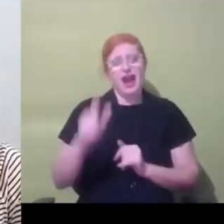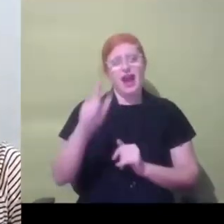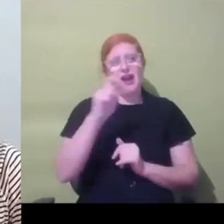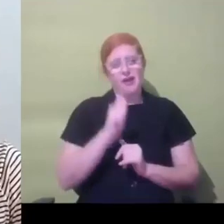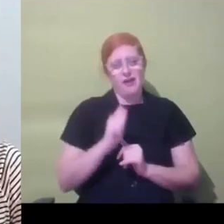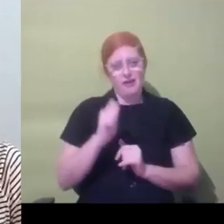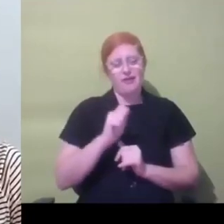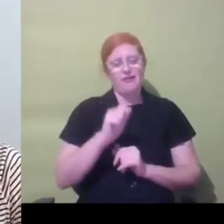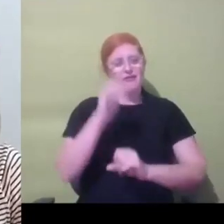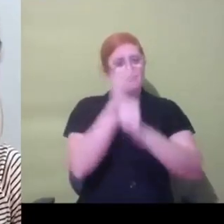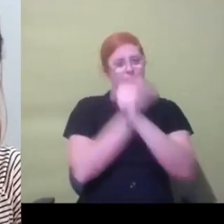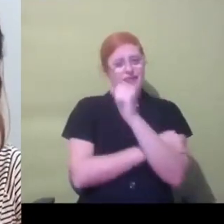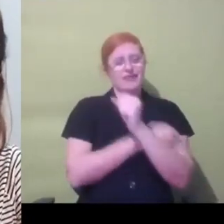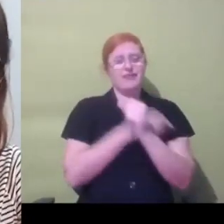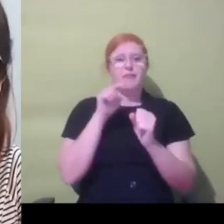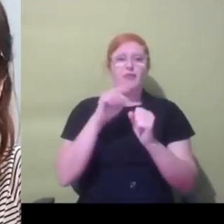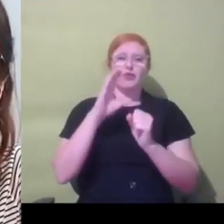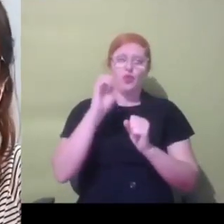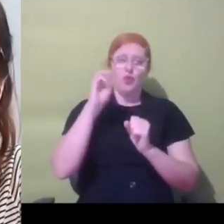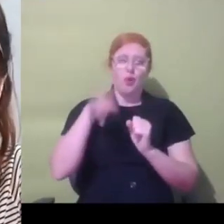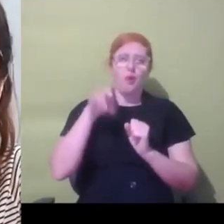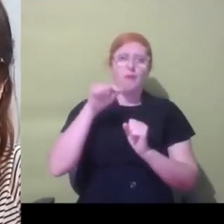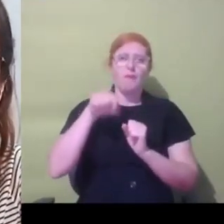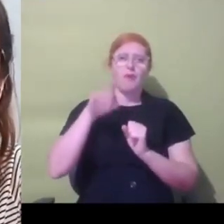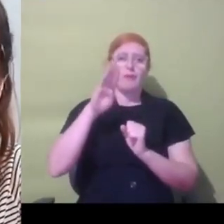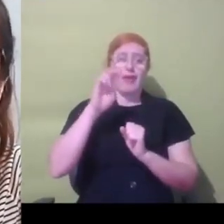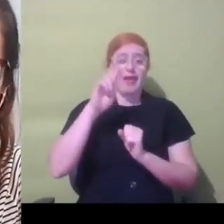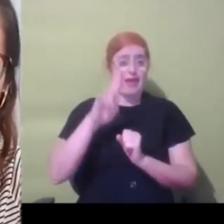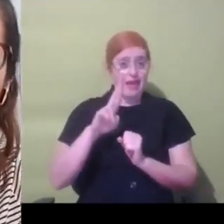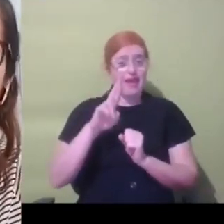contato@feminismo.org.br. E tem o site da Universidade Livre,